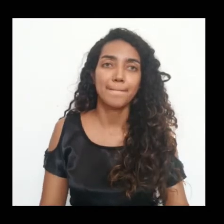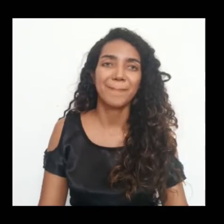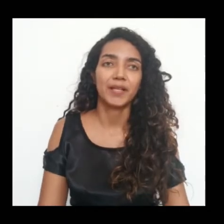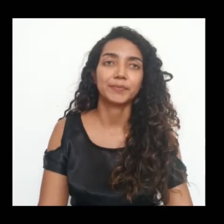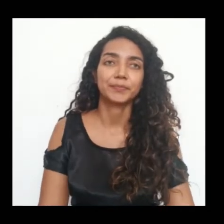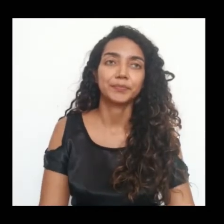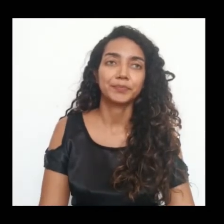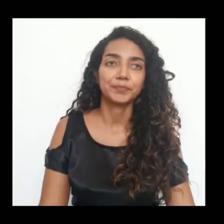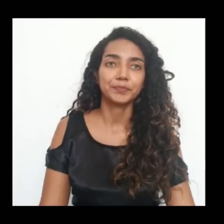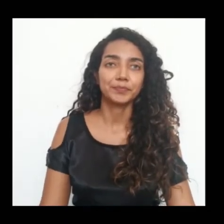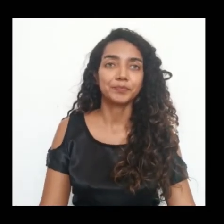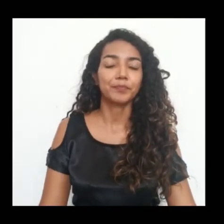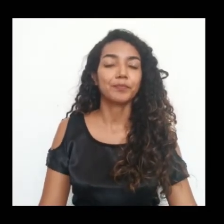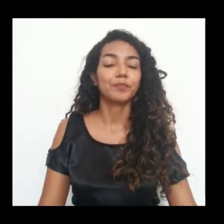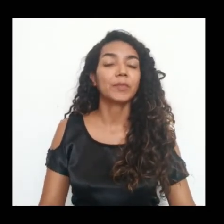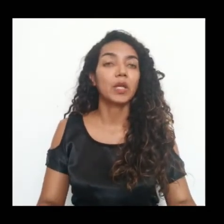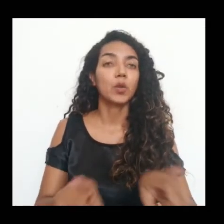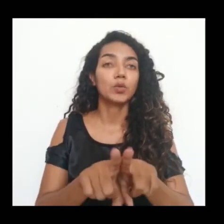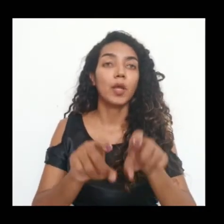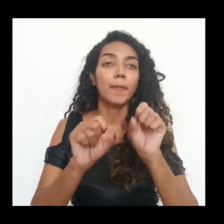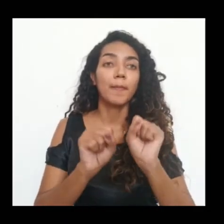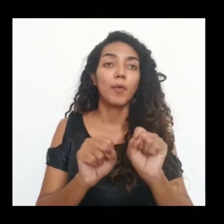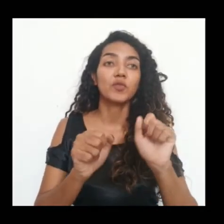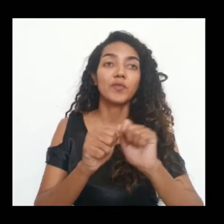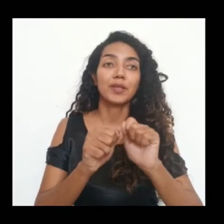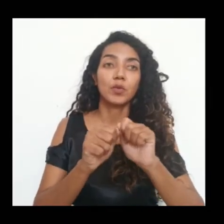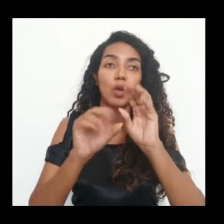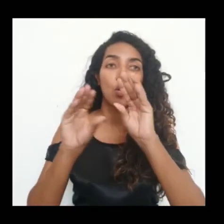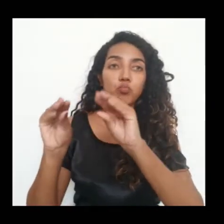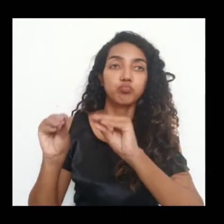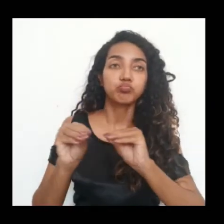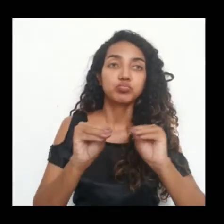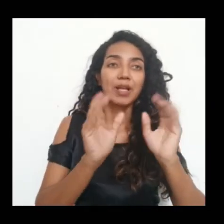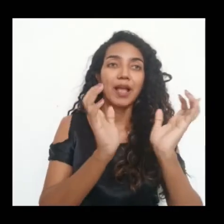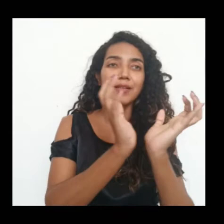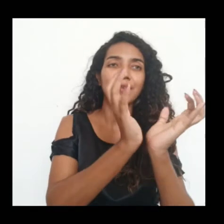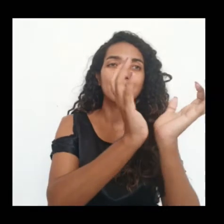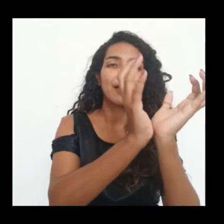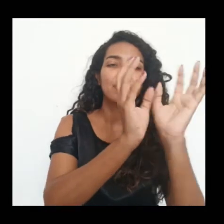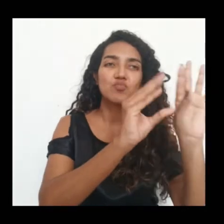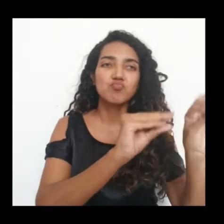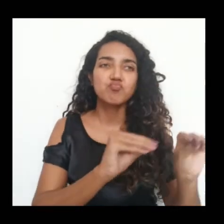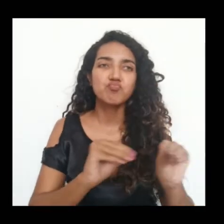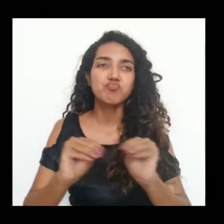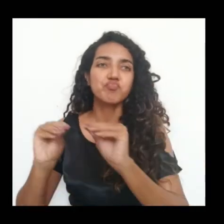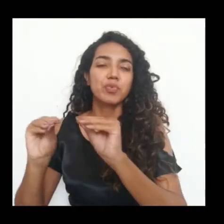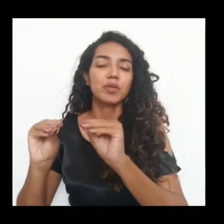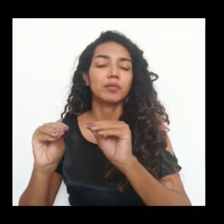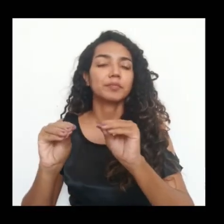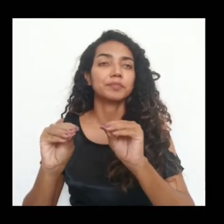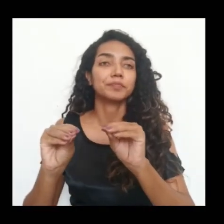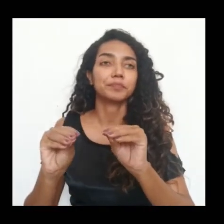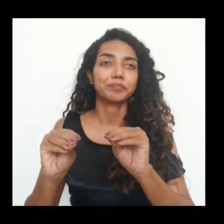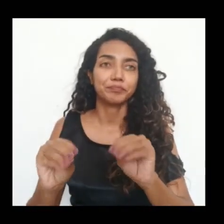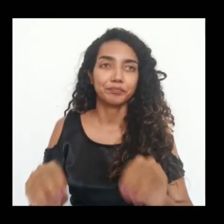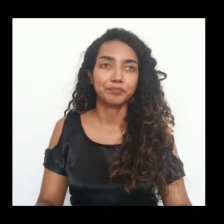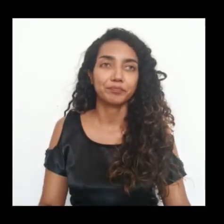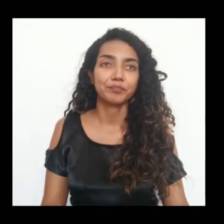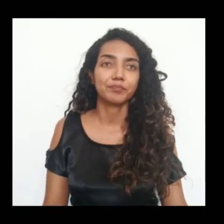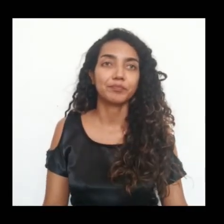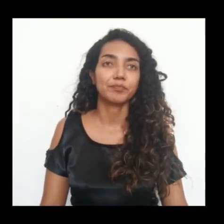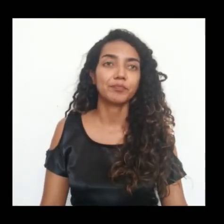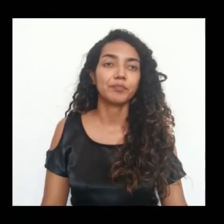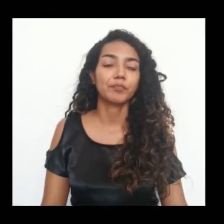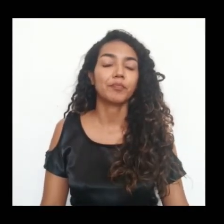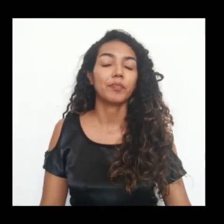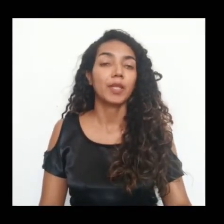de todas as classes, todos os elementos que dizem respeito àquele meu pacote, como por